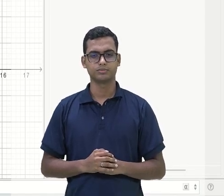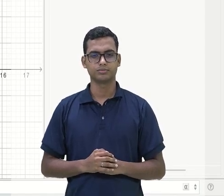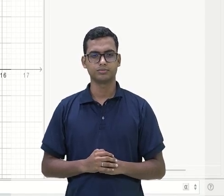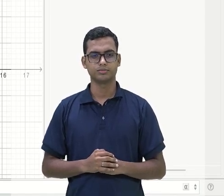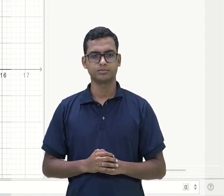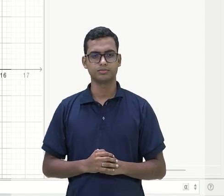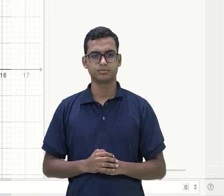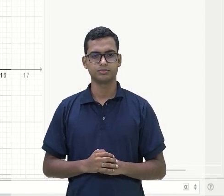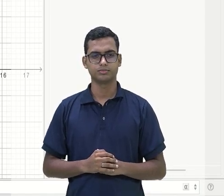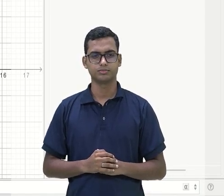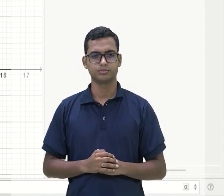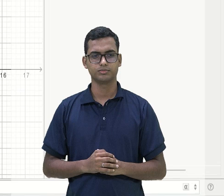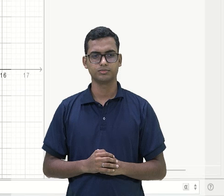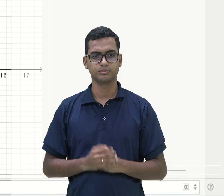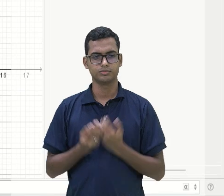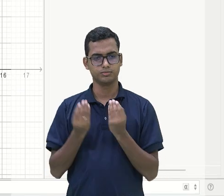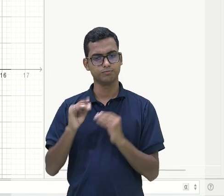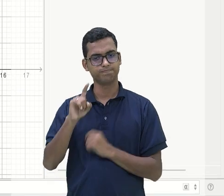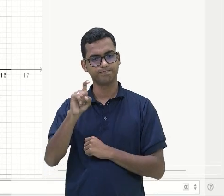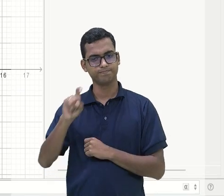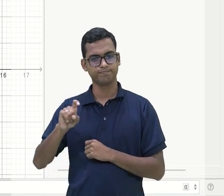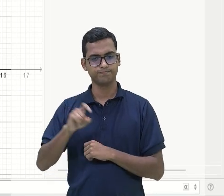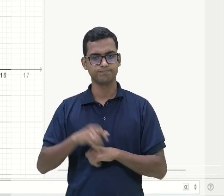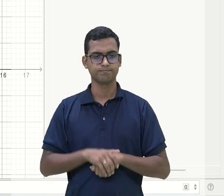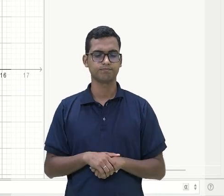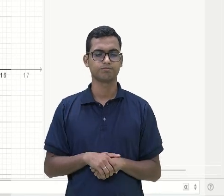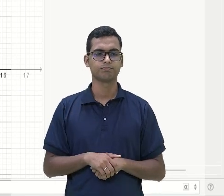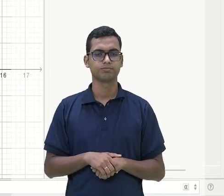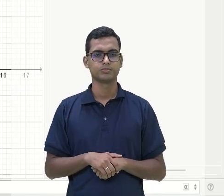de x.